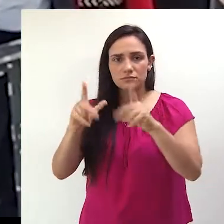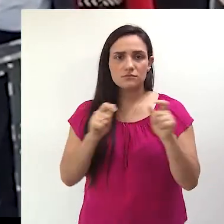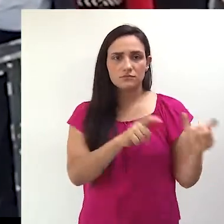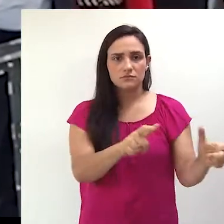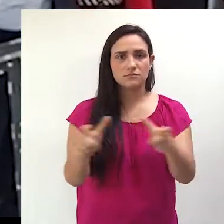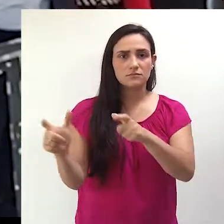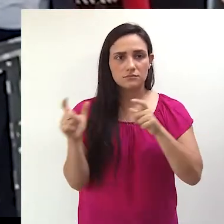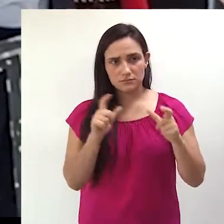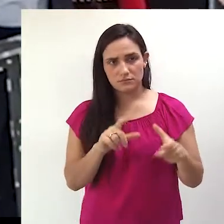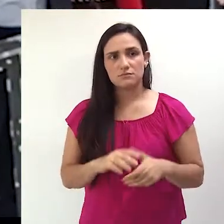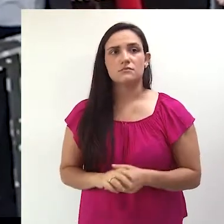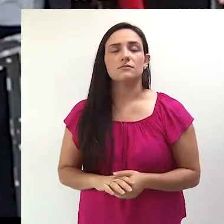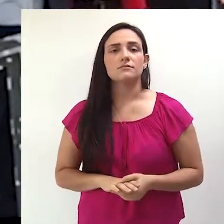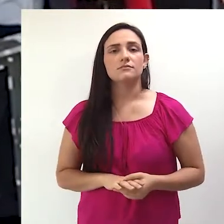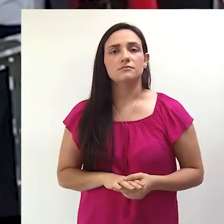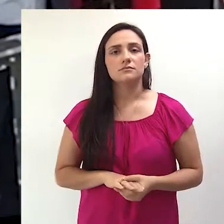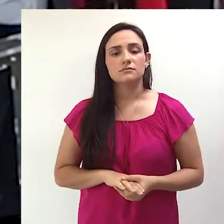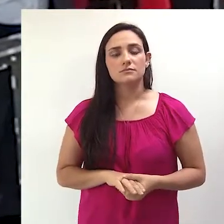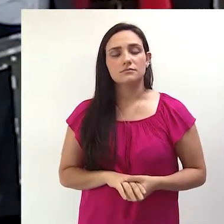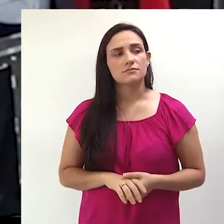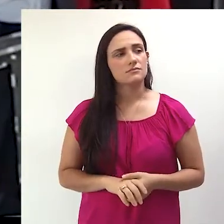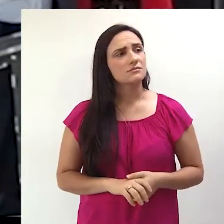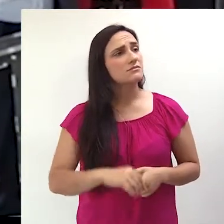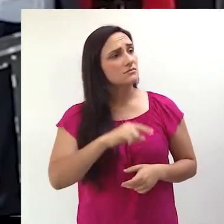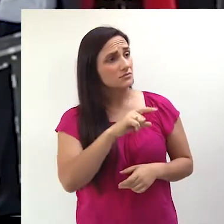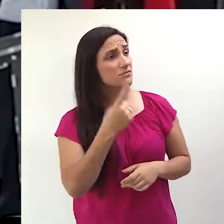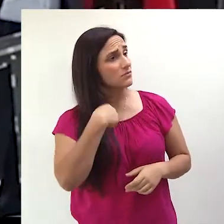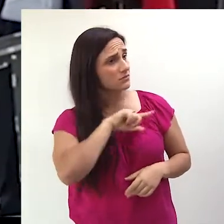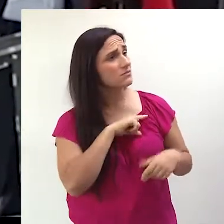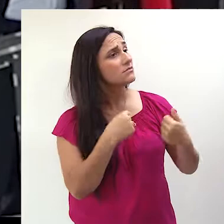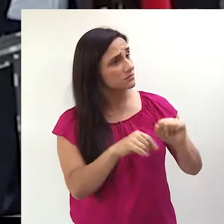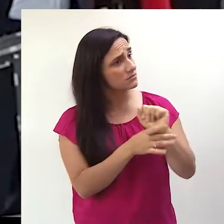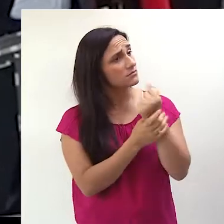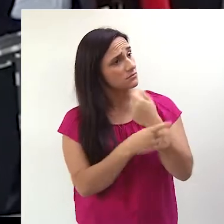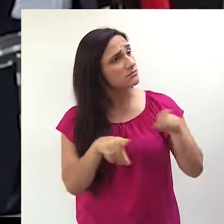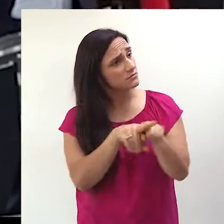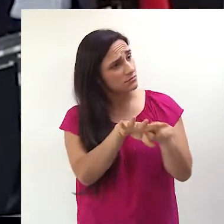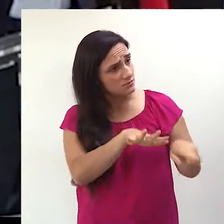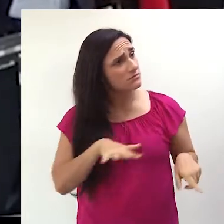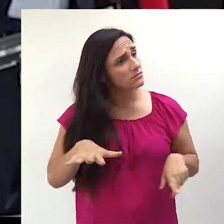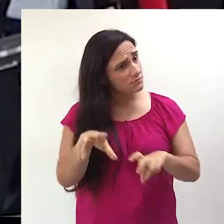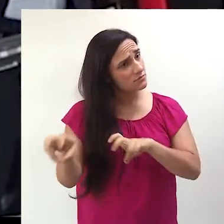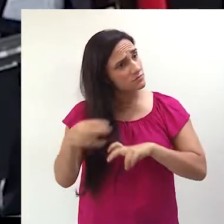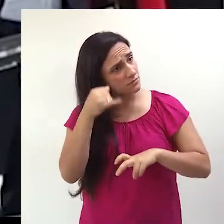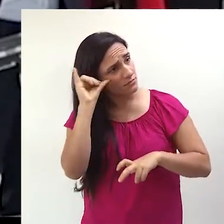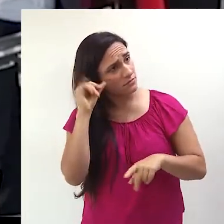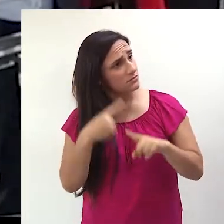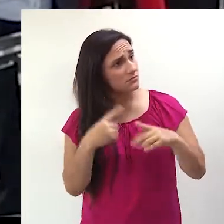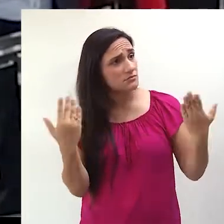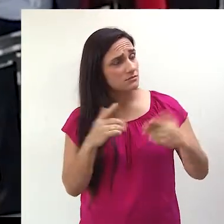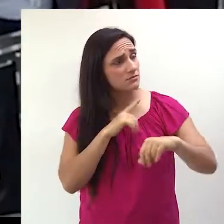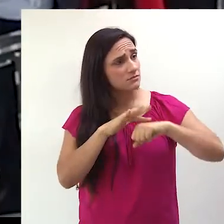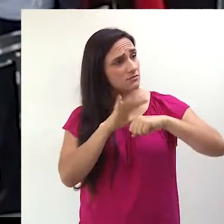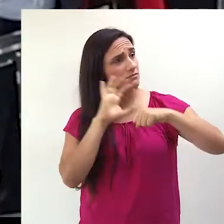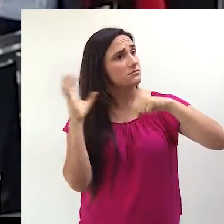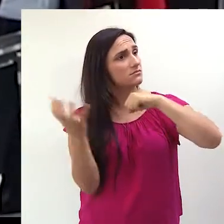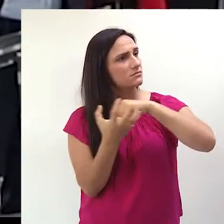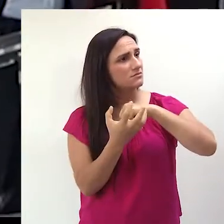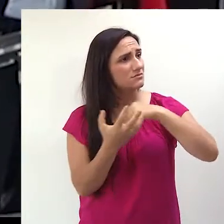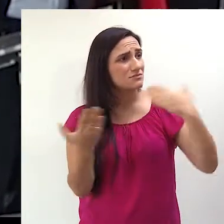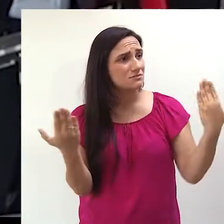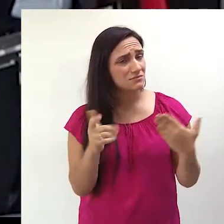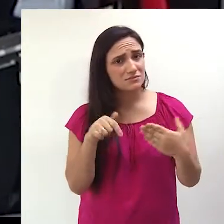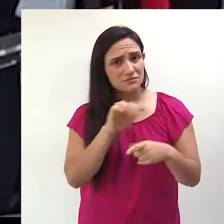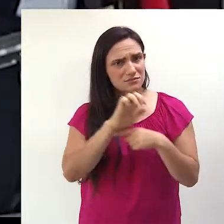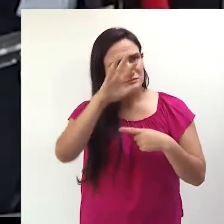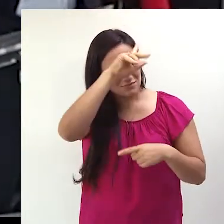para quem produz, delegado Hélio. Levar segurança para o campo, que no momento de crise e de pandemia fez com que